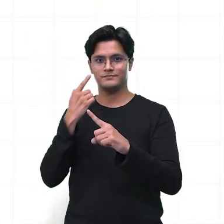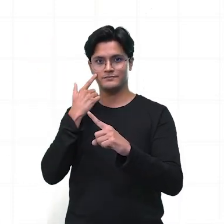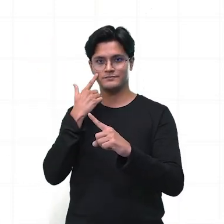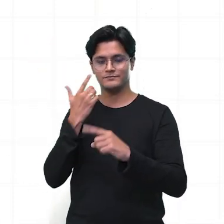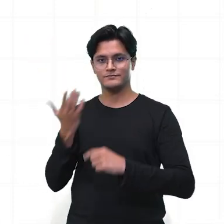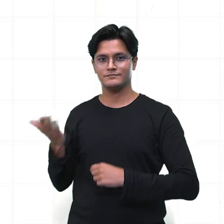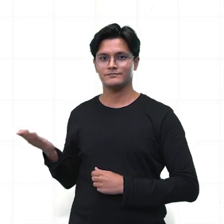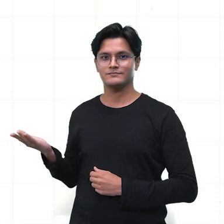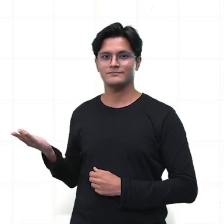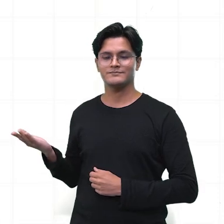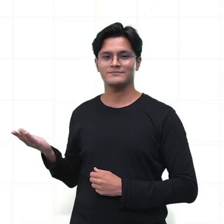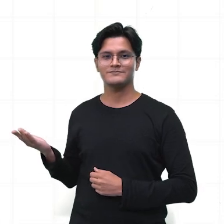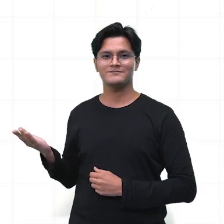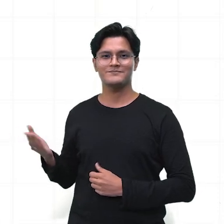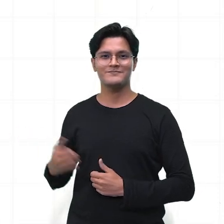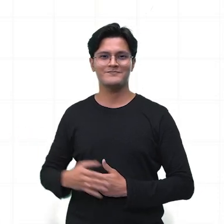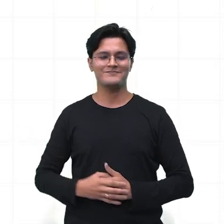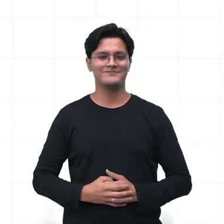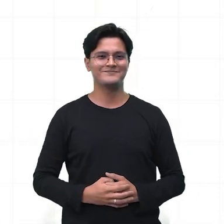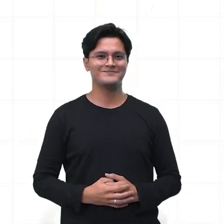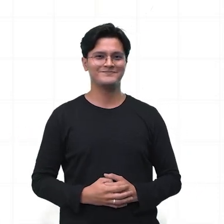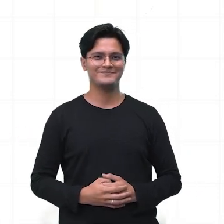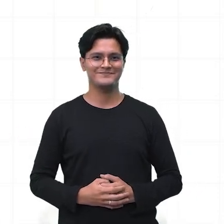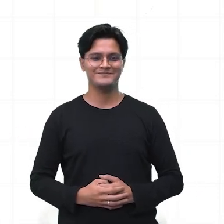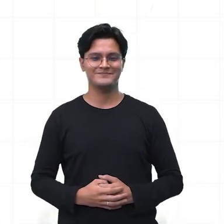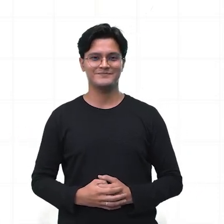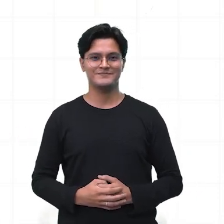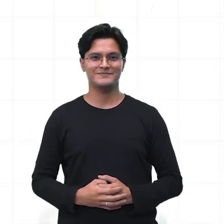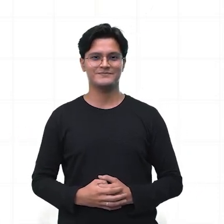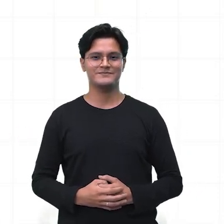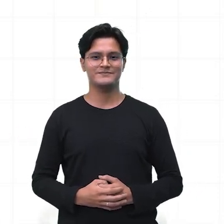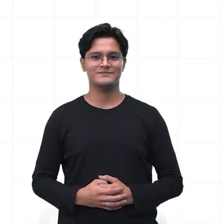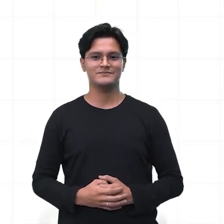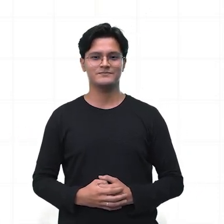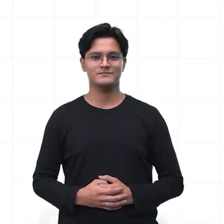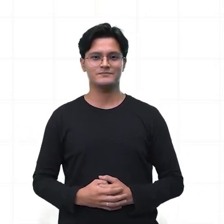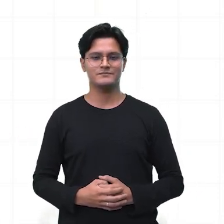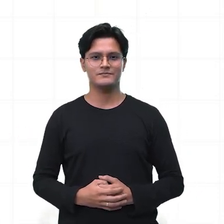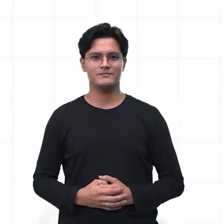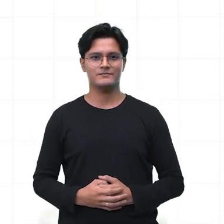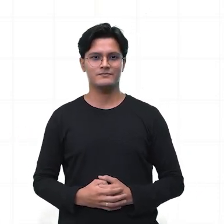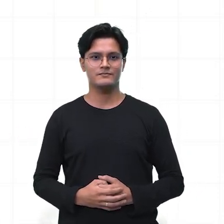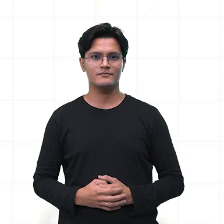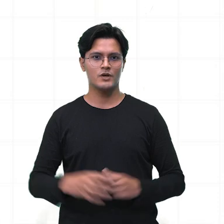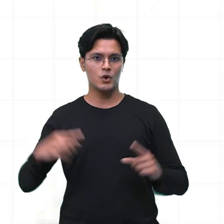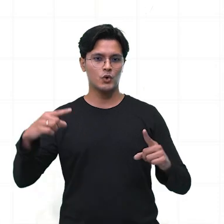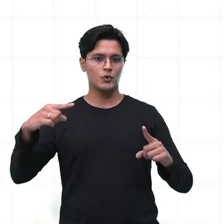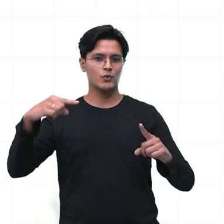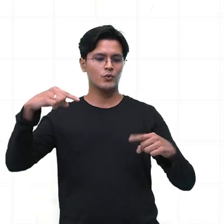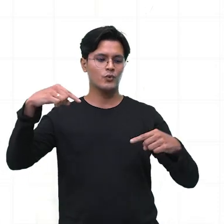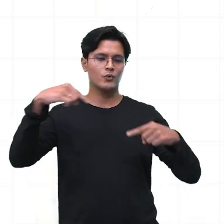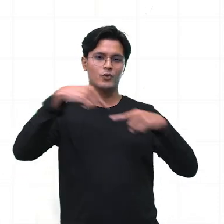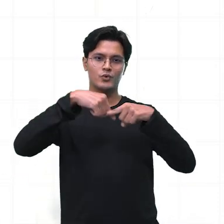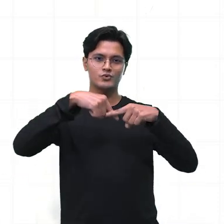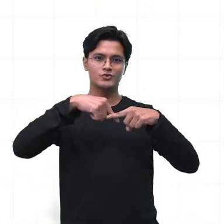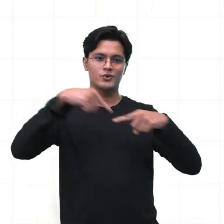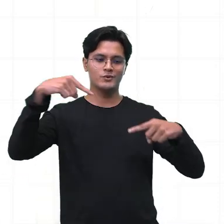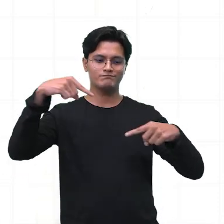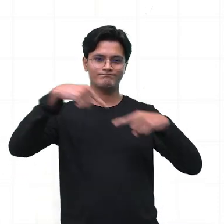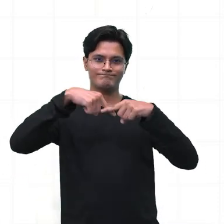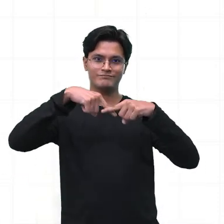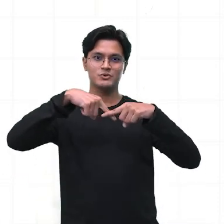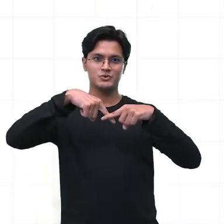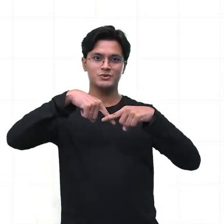seria um polígono, né? Olha o que vai acontecer, ele vai se cruzar com um dos outros